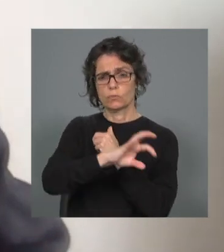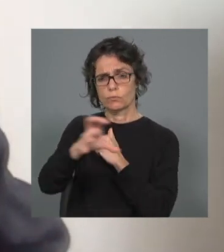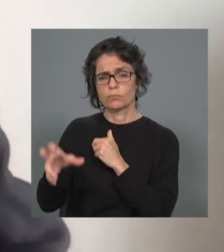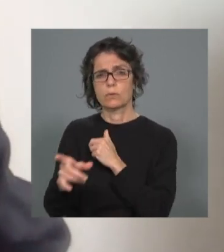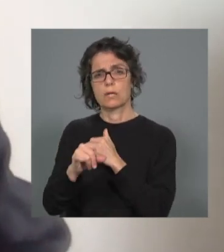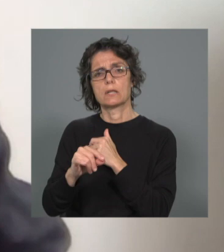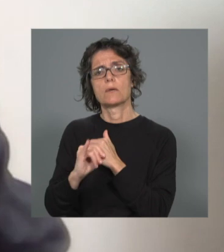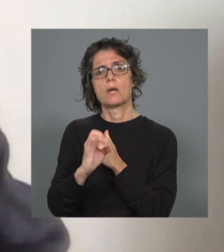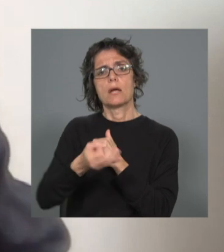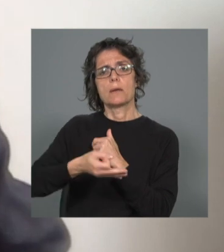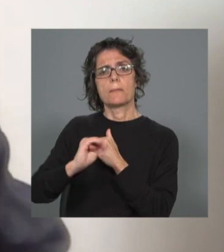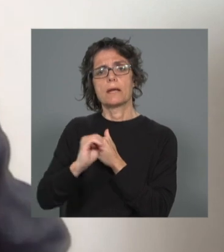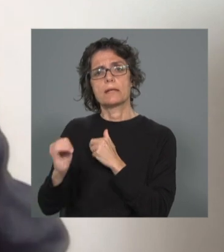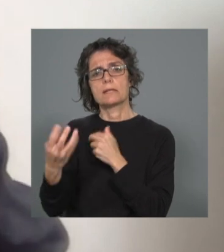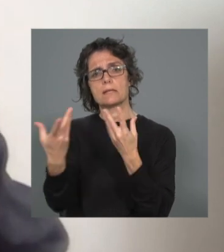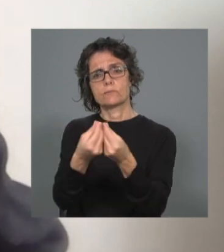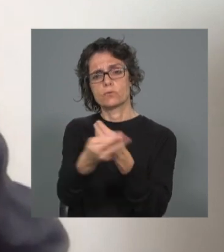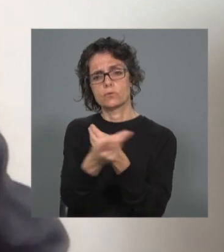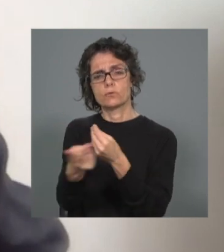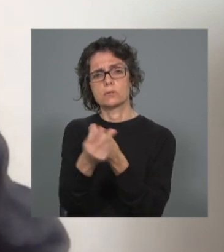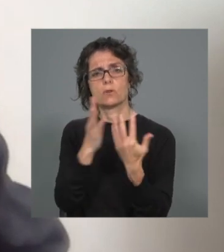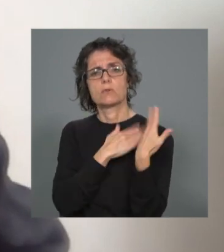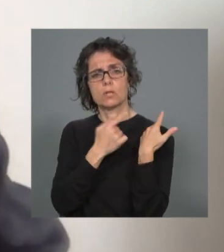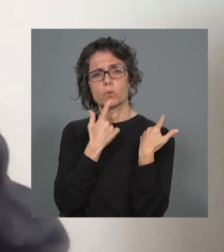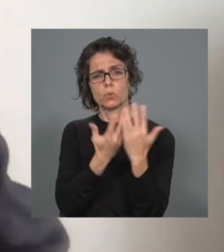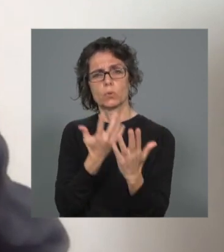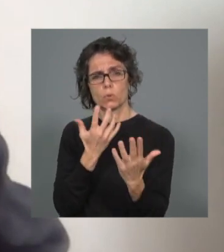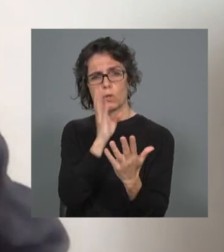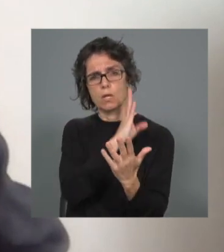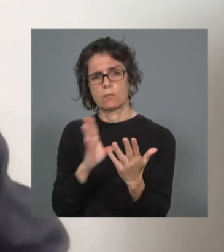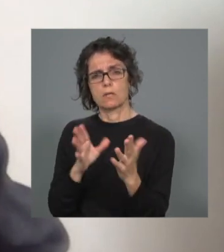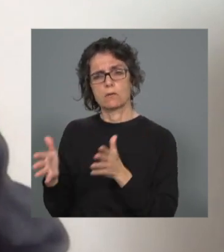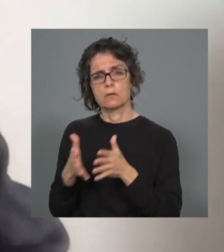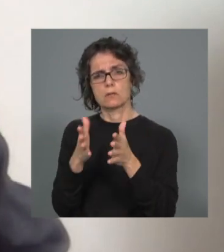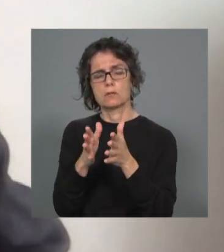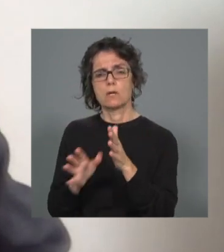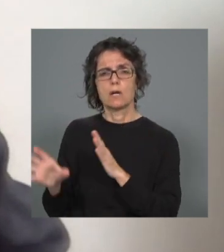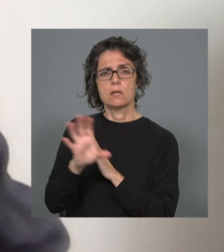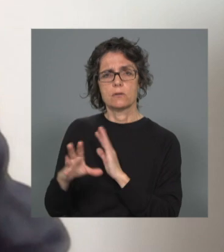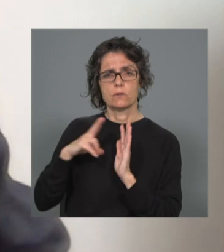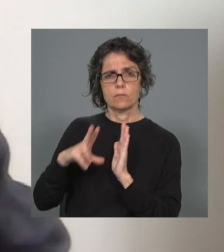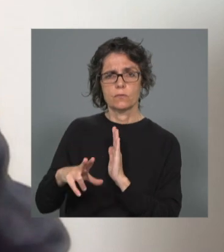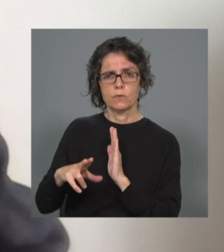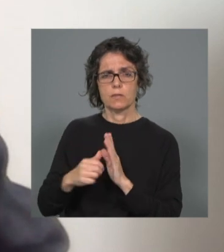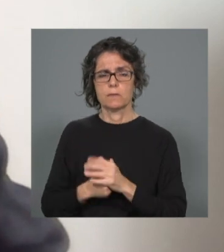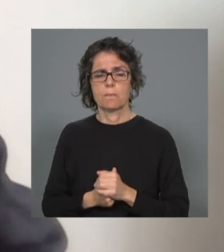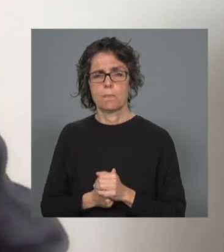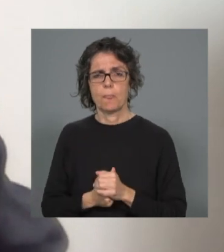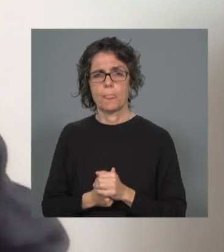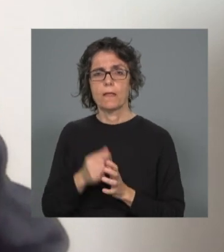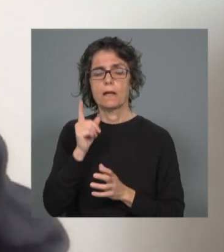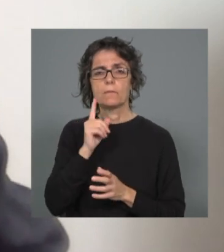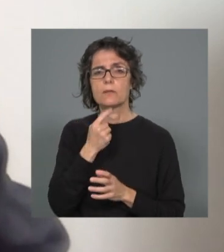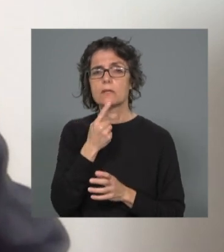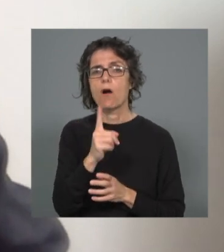com as IPSS, têm um papel fundamental na aplicação da Estratégia Nacional em Portugal. E é importante perceber que a